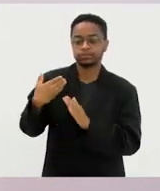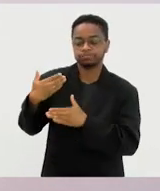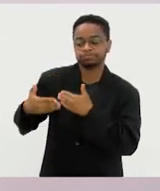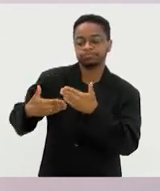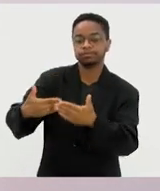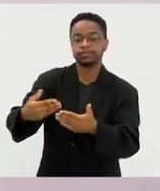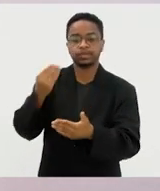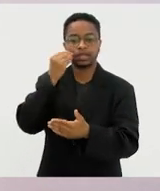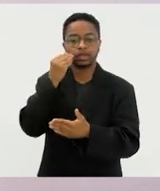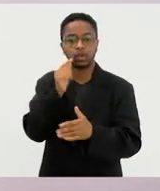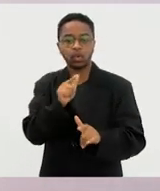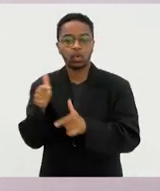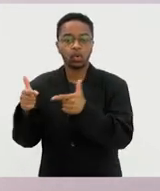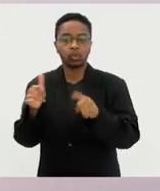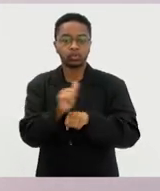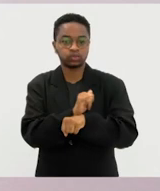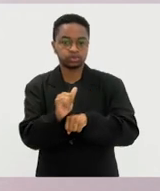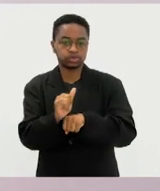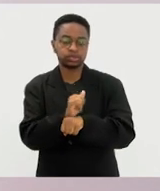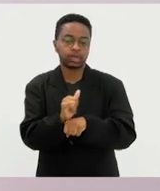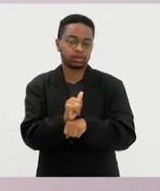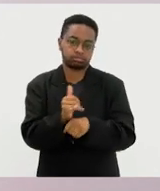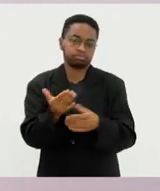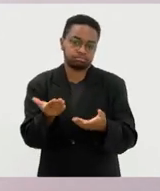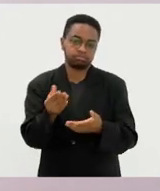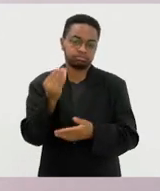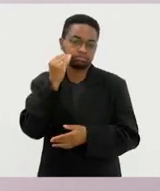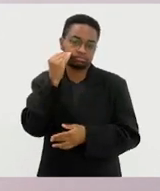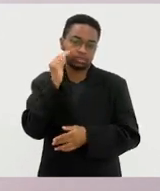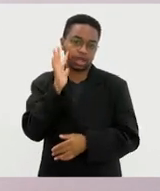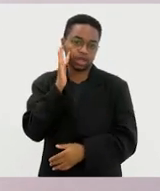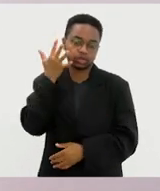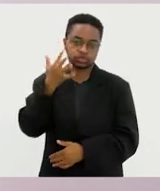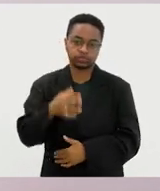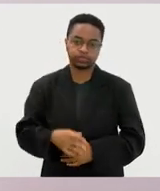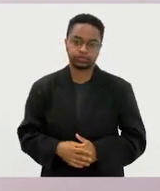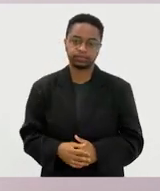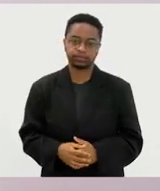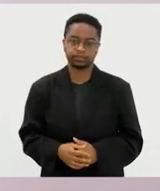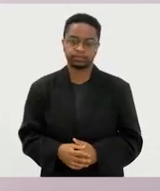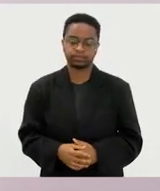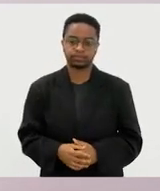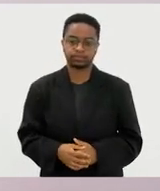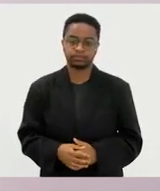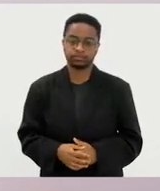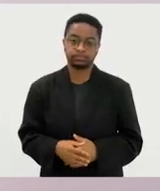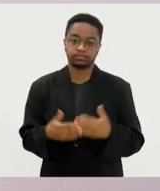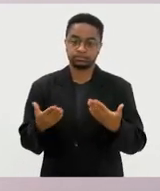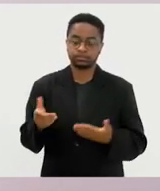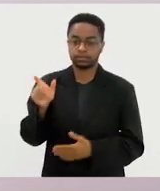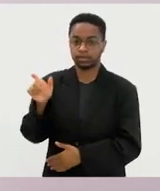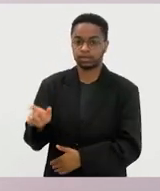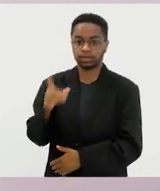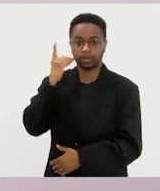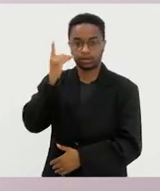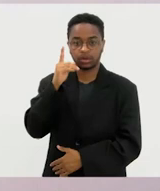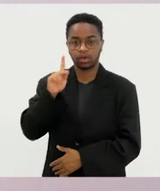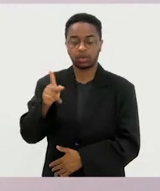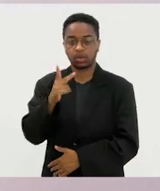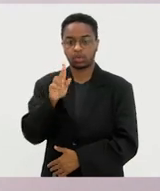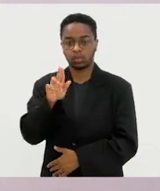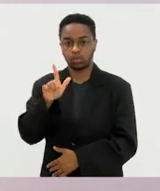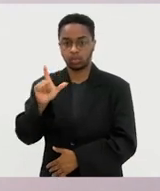tentando outras alternativas, outras estratégias. Pelo deputado Leal, é uma